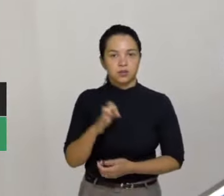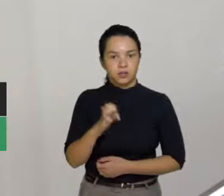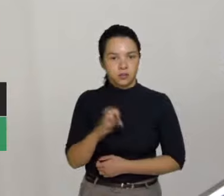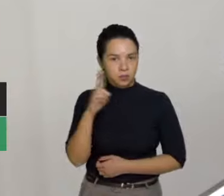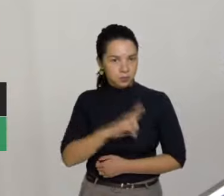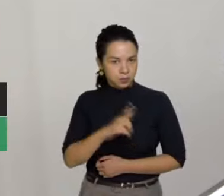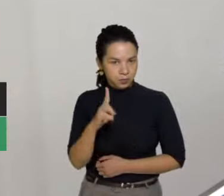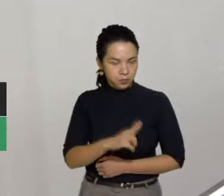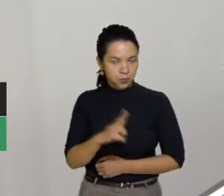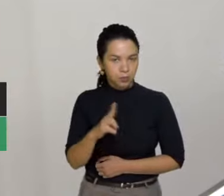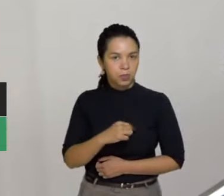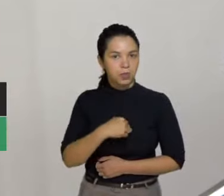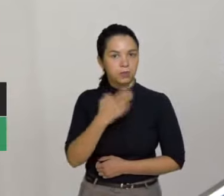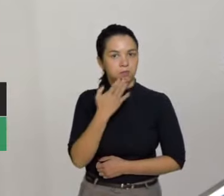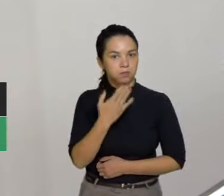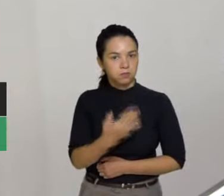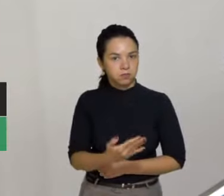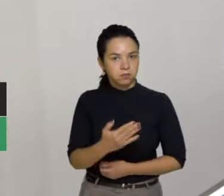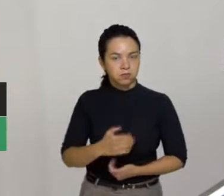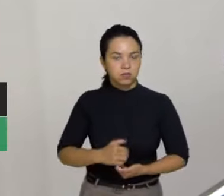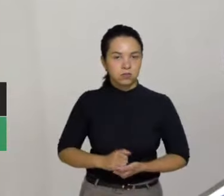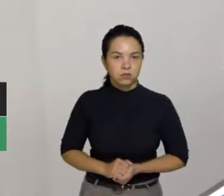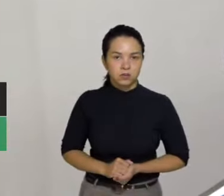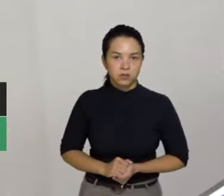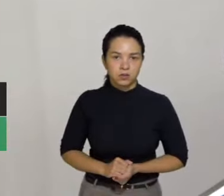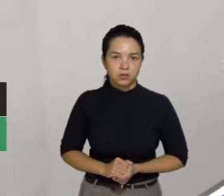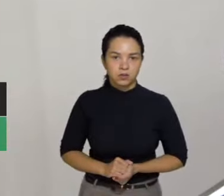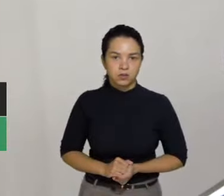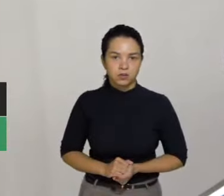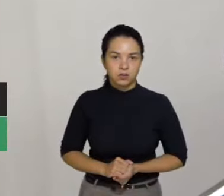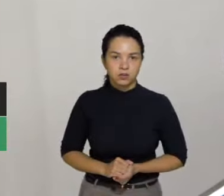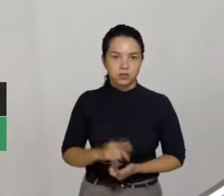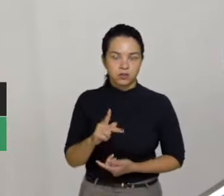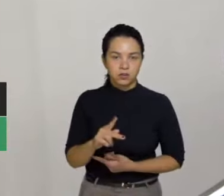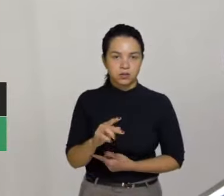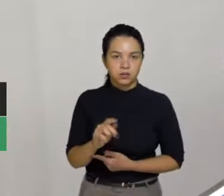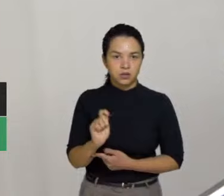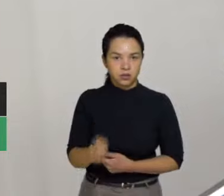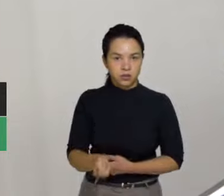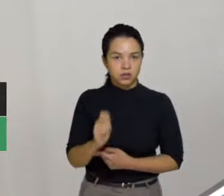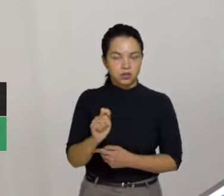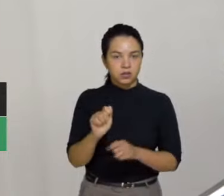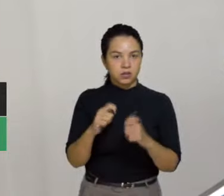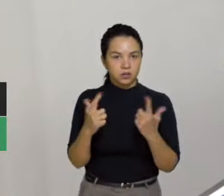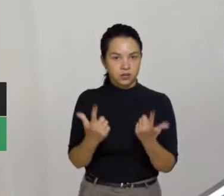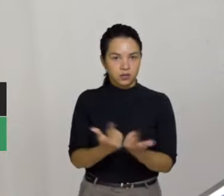tinha feito um requerimento sobre esse assunto à Comissão de Pesca da Assembleia Legislativa,